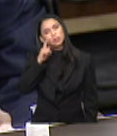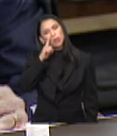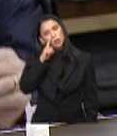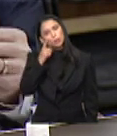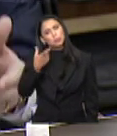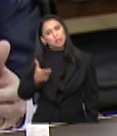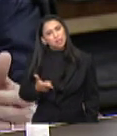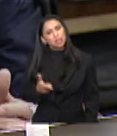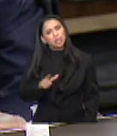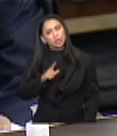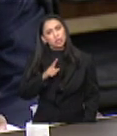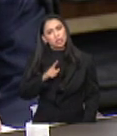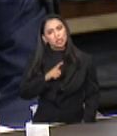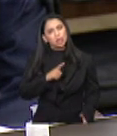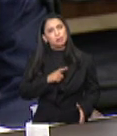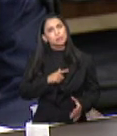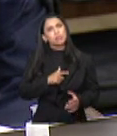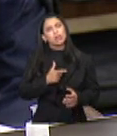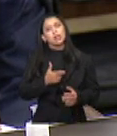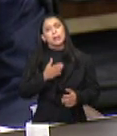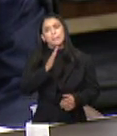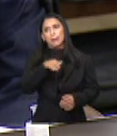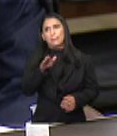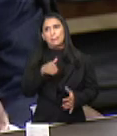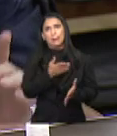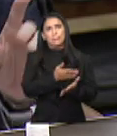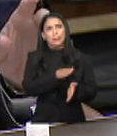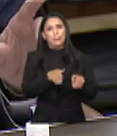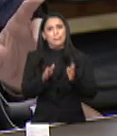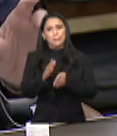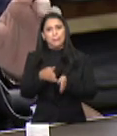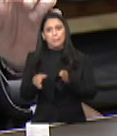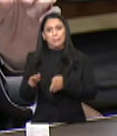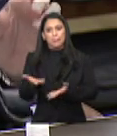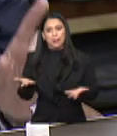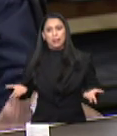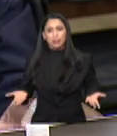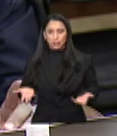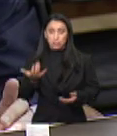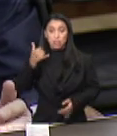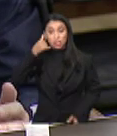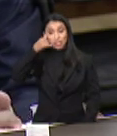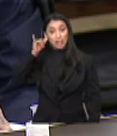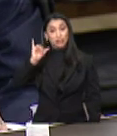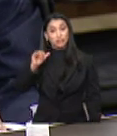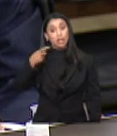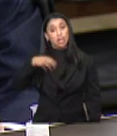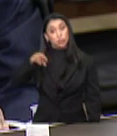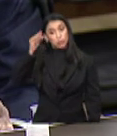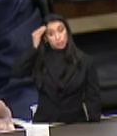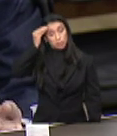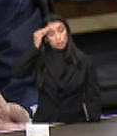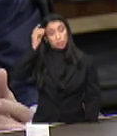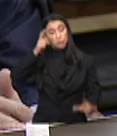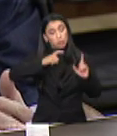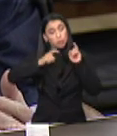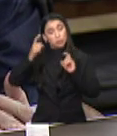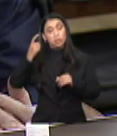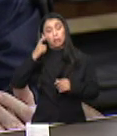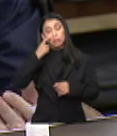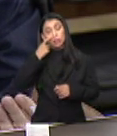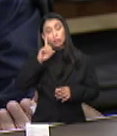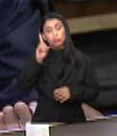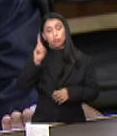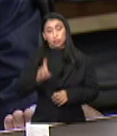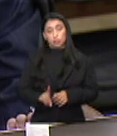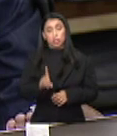grande de nós termos a enxurrada de pedidos de nulidades que a gente quer evitar. Eu entendo a preocupação do ministro Cássio, porque ele disse que é um direito subjetivo,